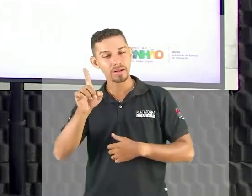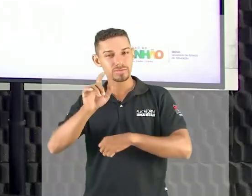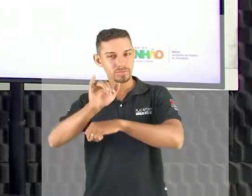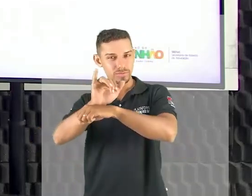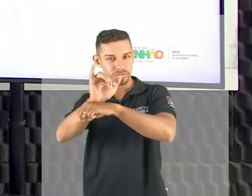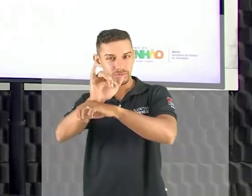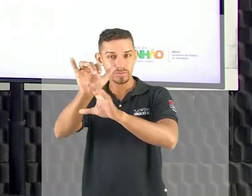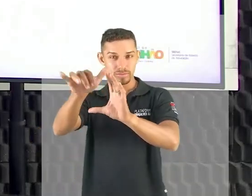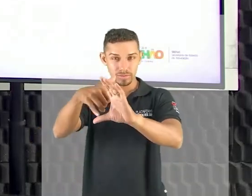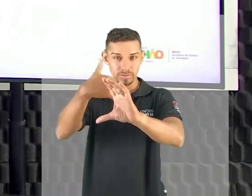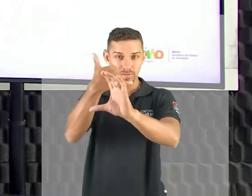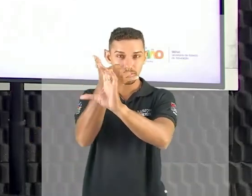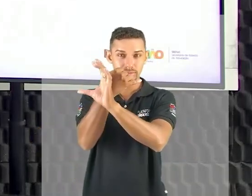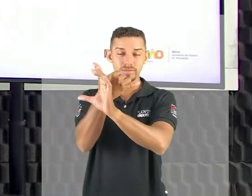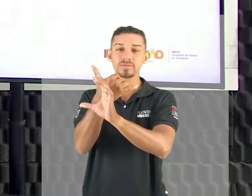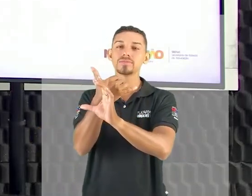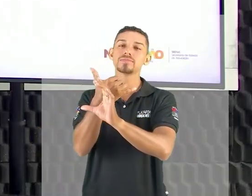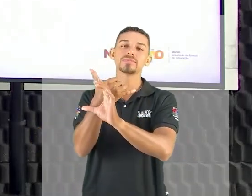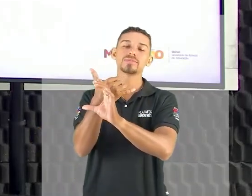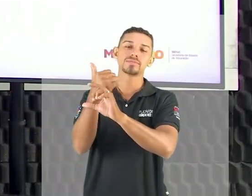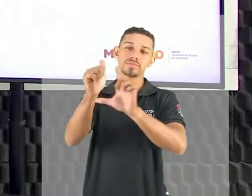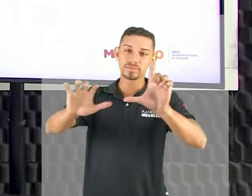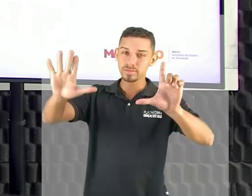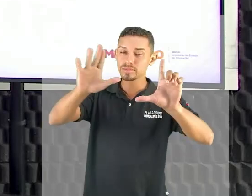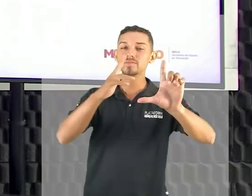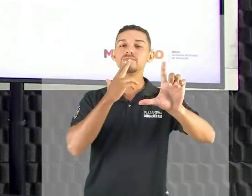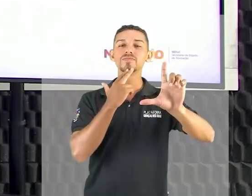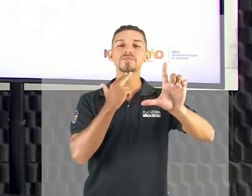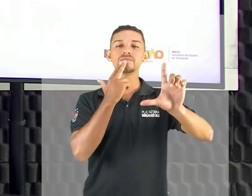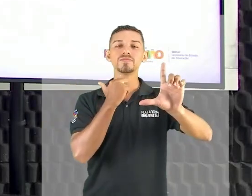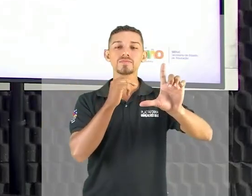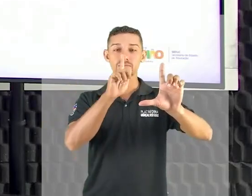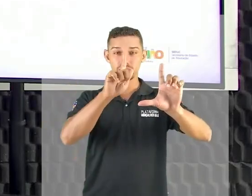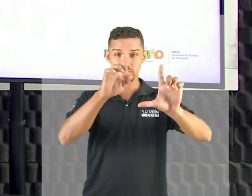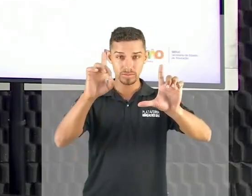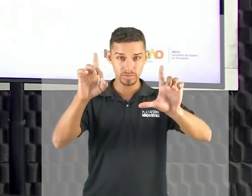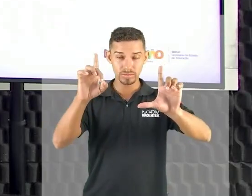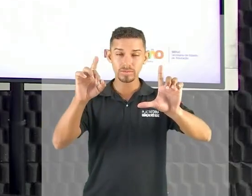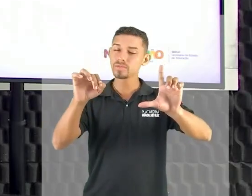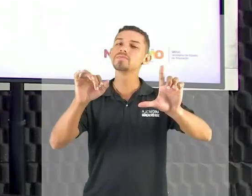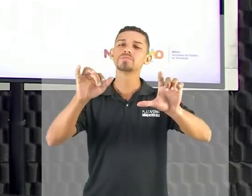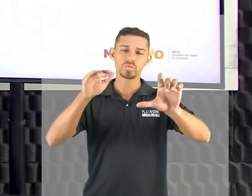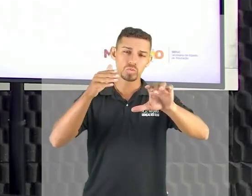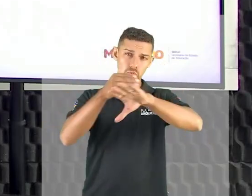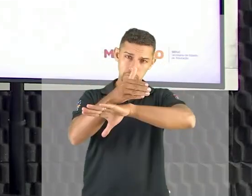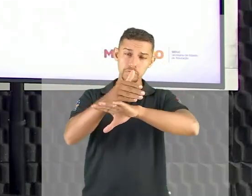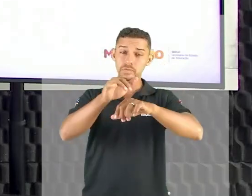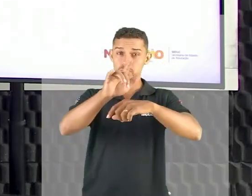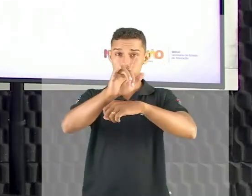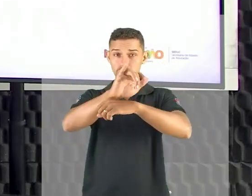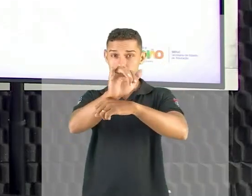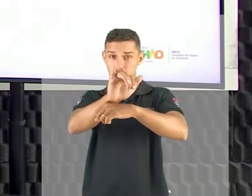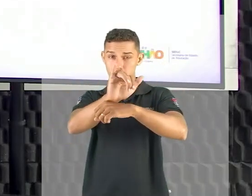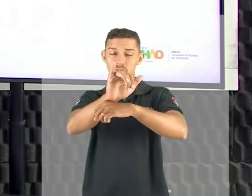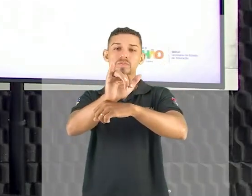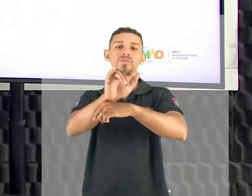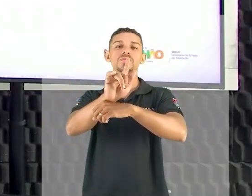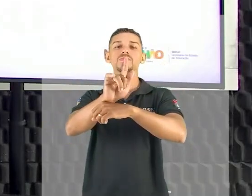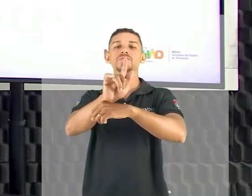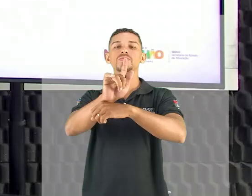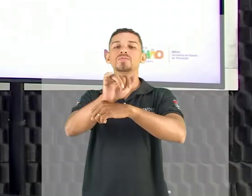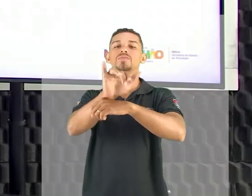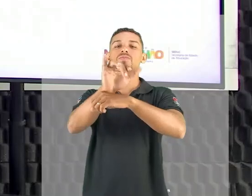no canal do da plataforma Gonçalves Dias né você acessa pelo YouTube canal da plataforma Gonçales Dias bota